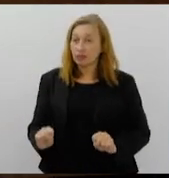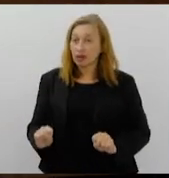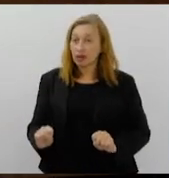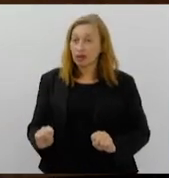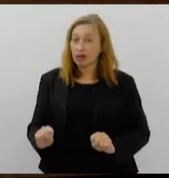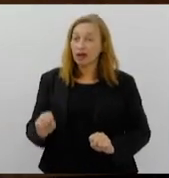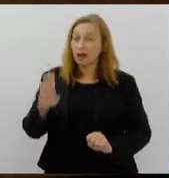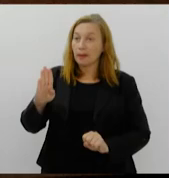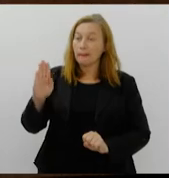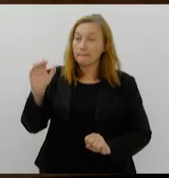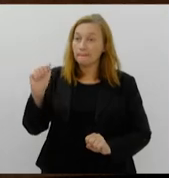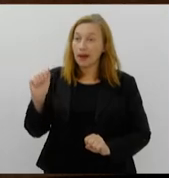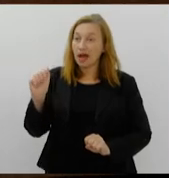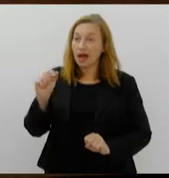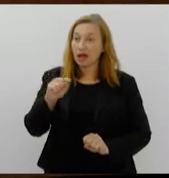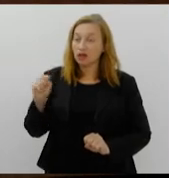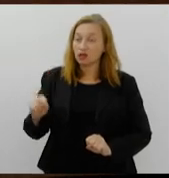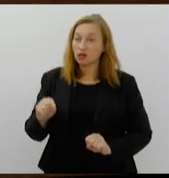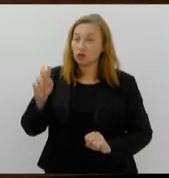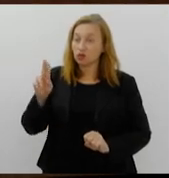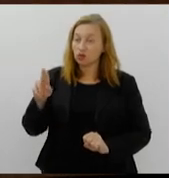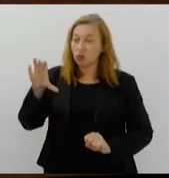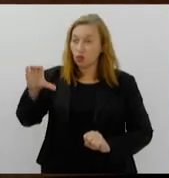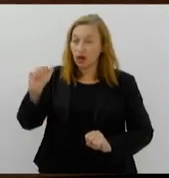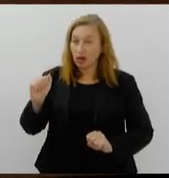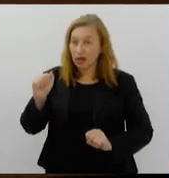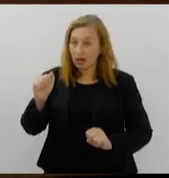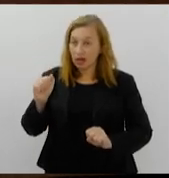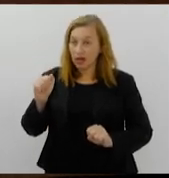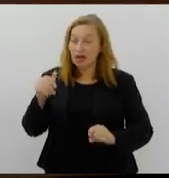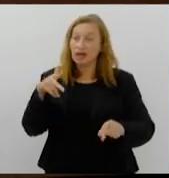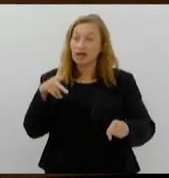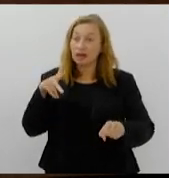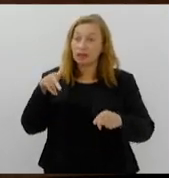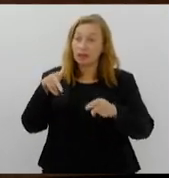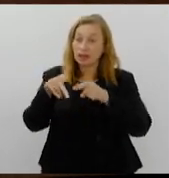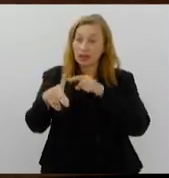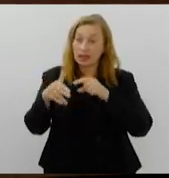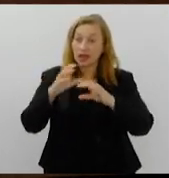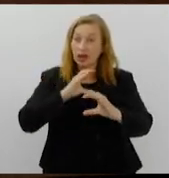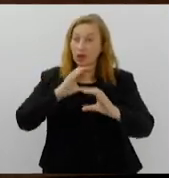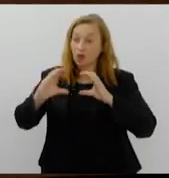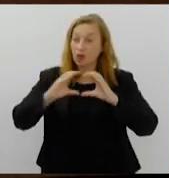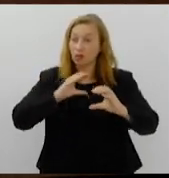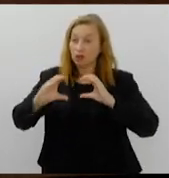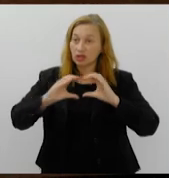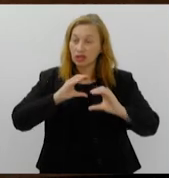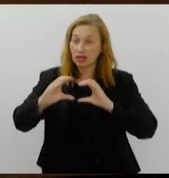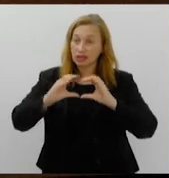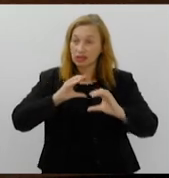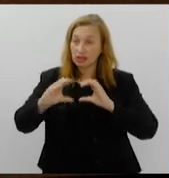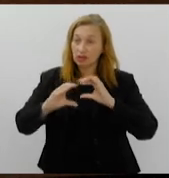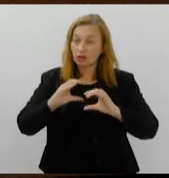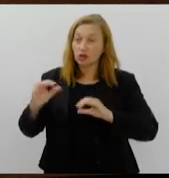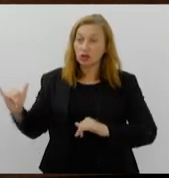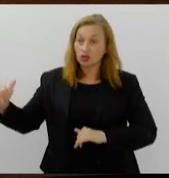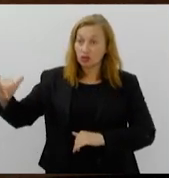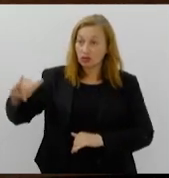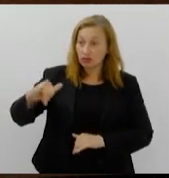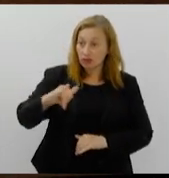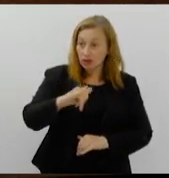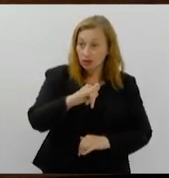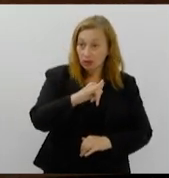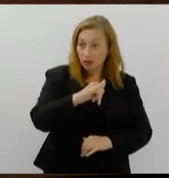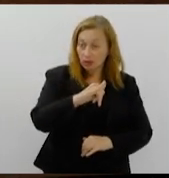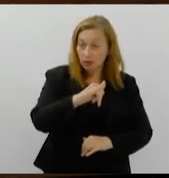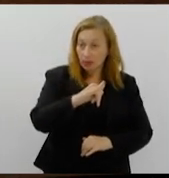tem também o poder de interferir até mesmo na comunicação de um avião